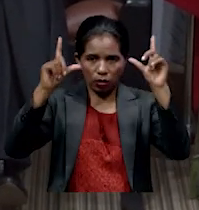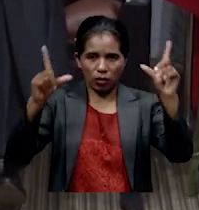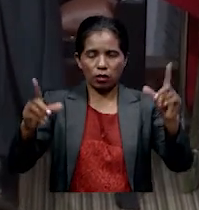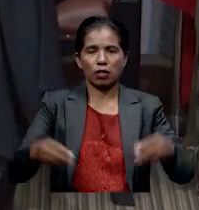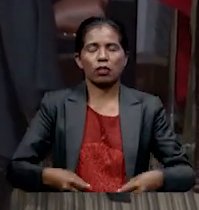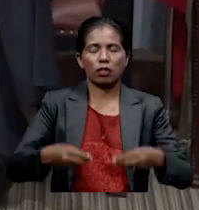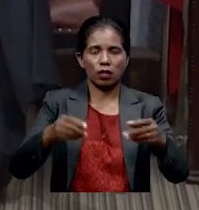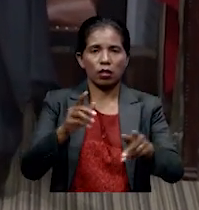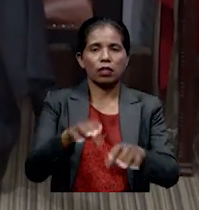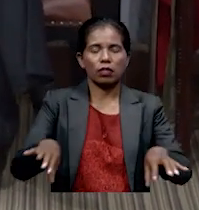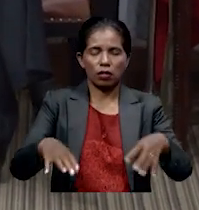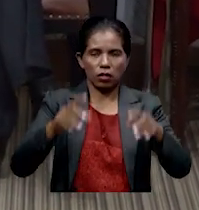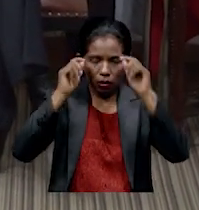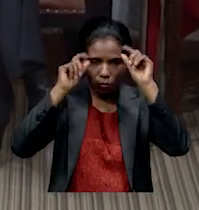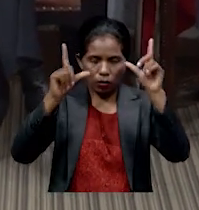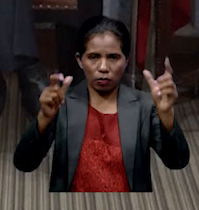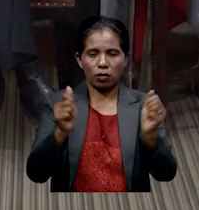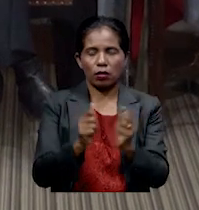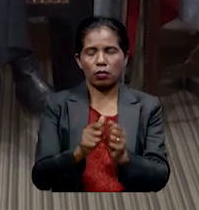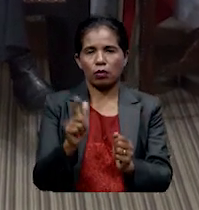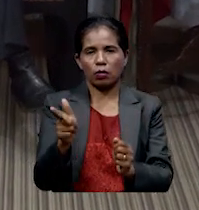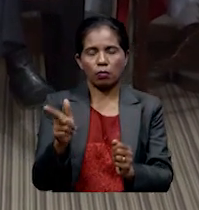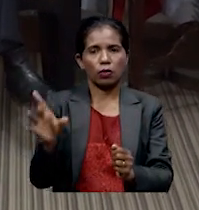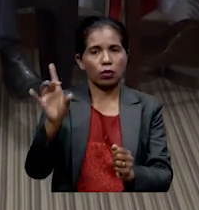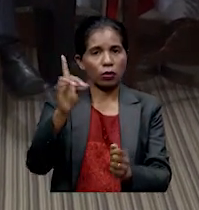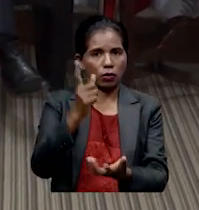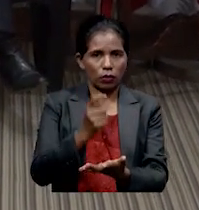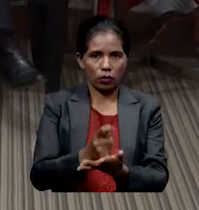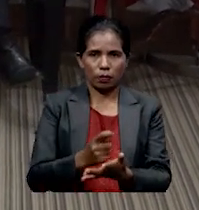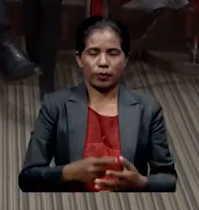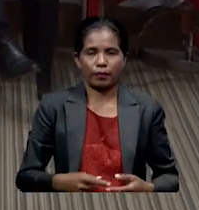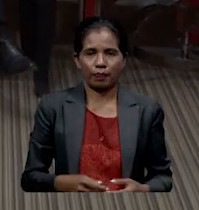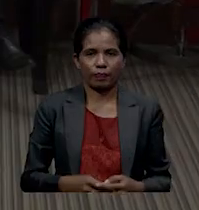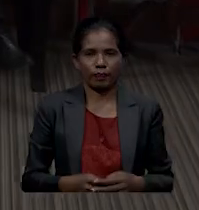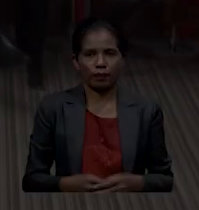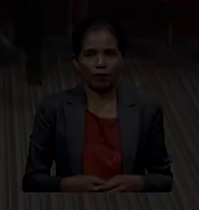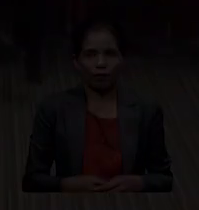emprega Timor-Leste, ringrua nulu resinghitu. Equipo cobertura, GMN.